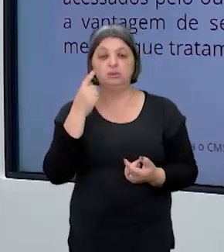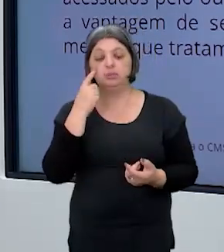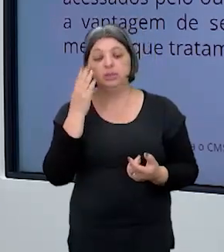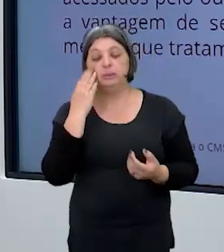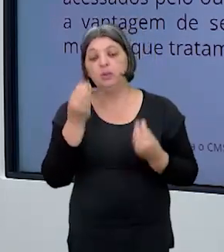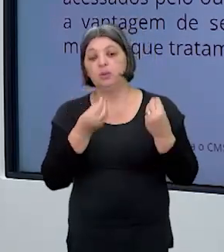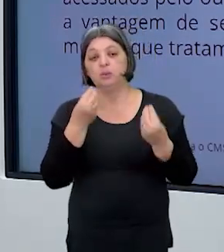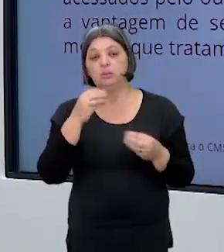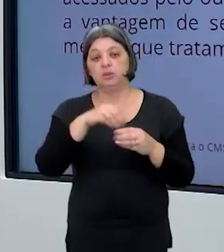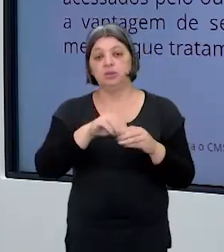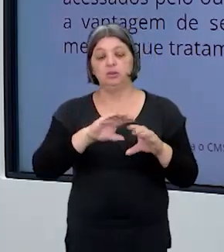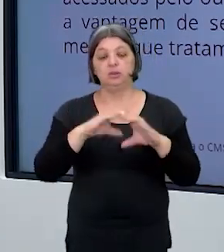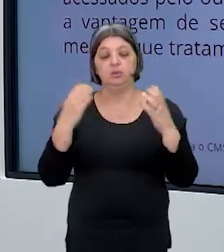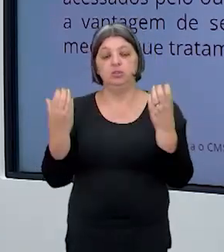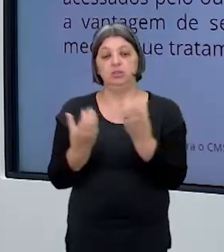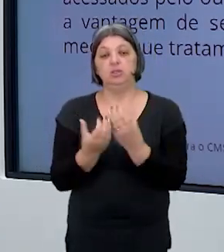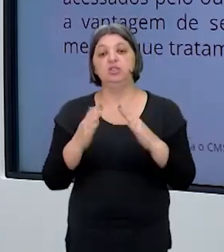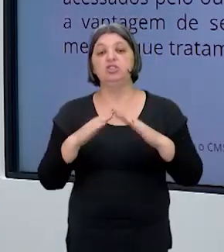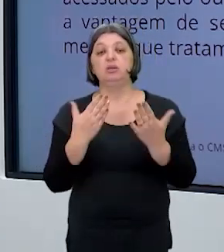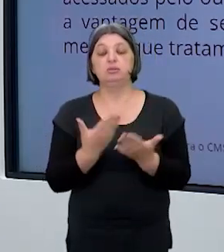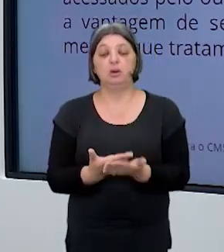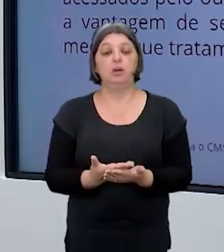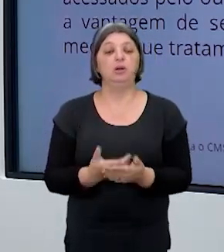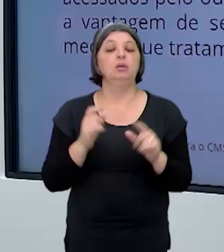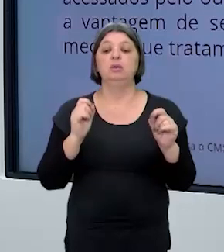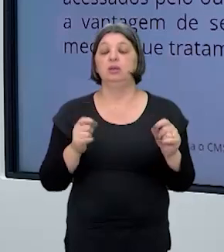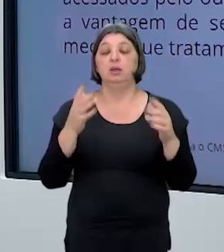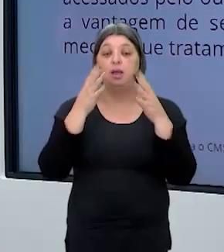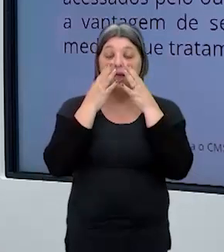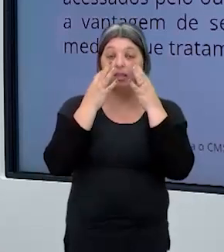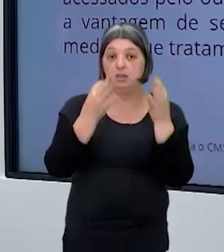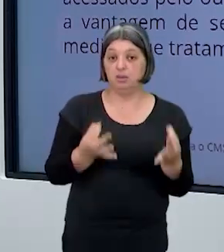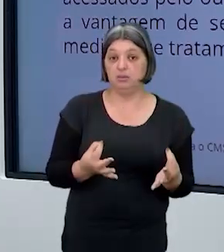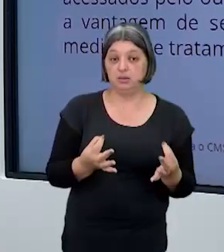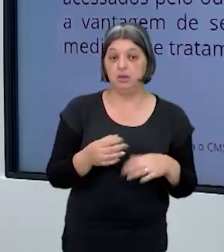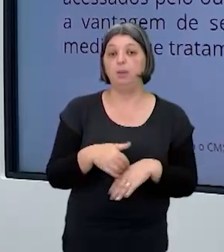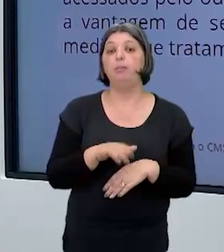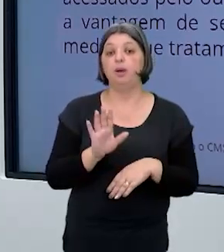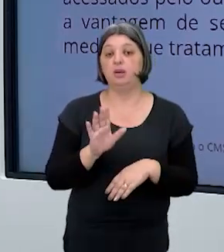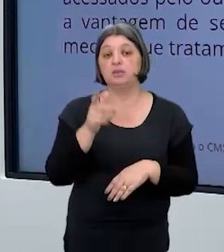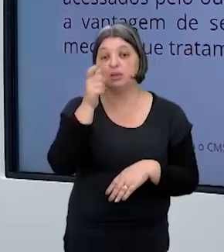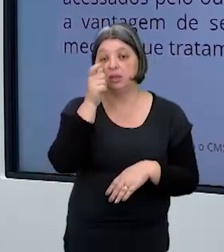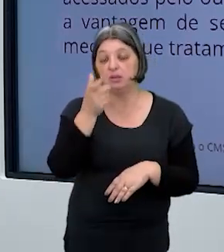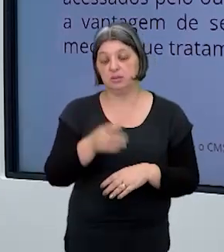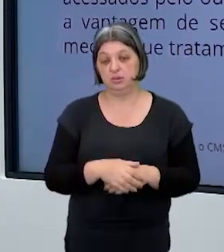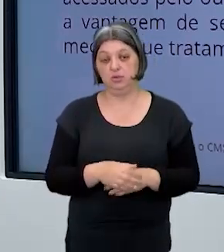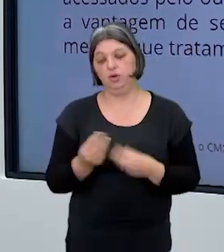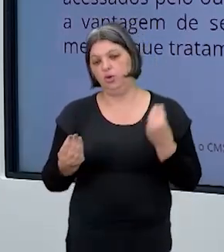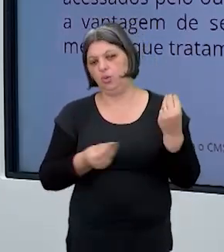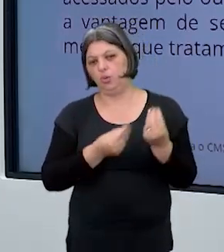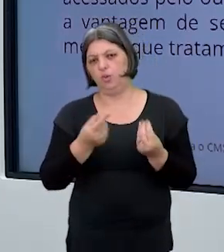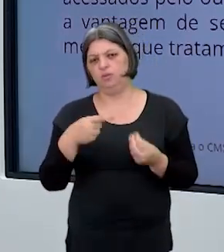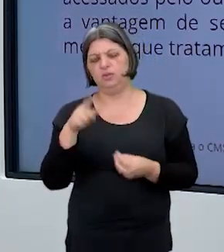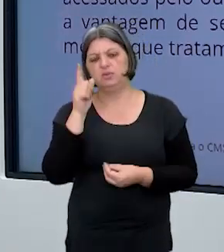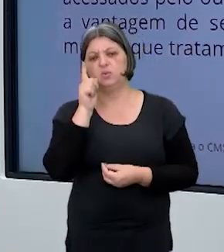de vocês, da escola, o que vocês acham que chamará mais a atenção? Como que vocês conseguirão